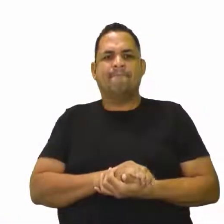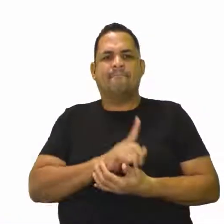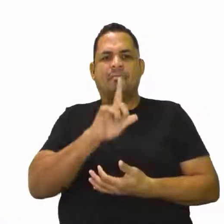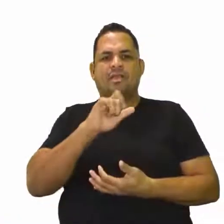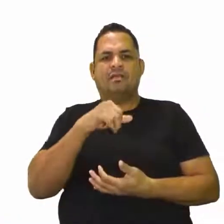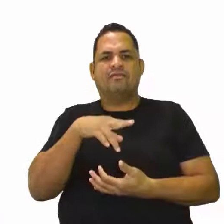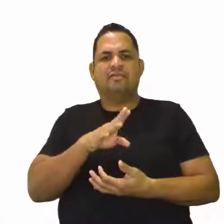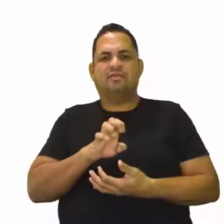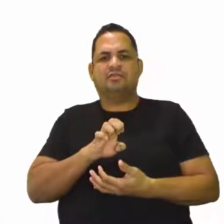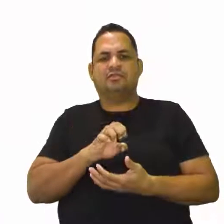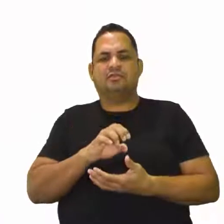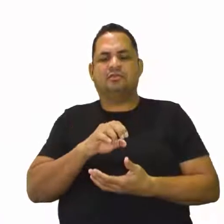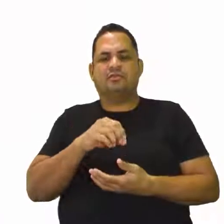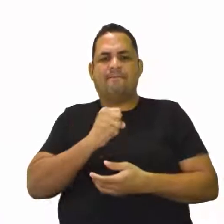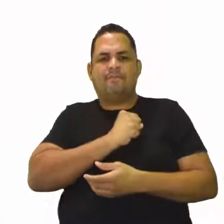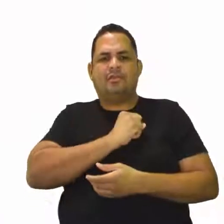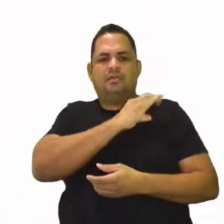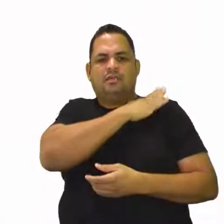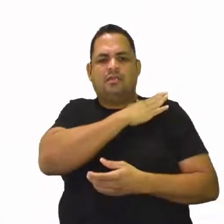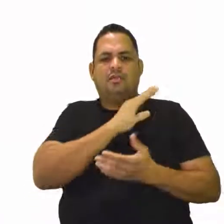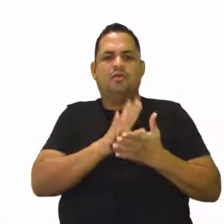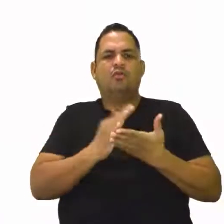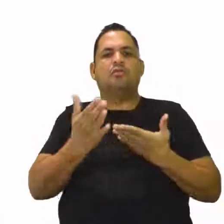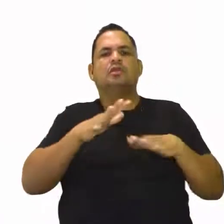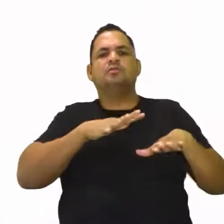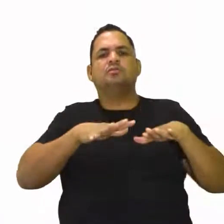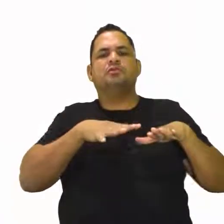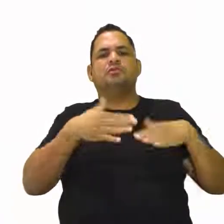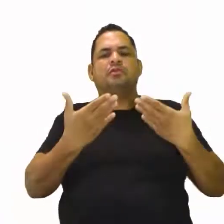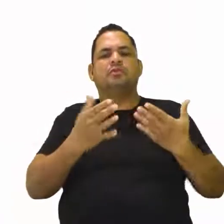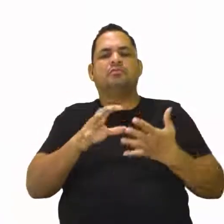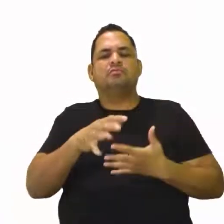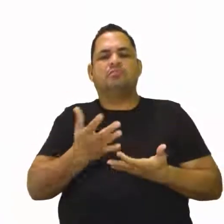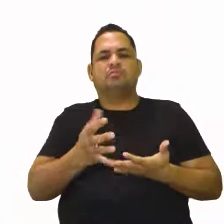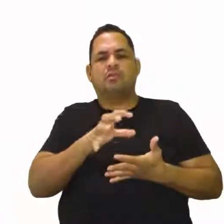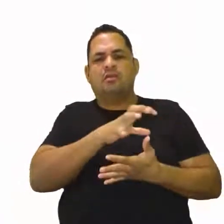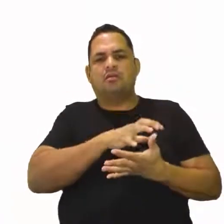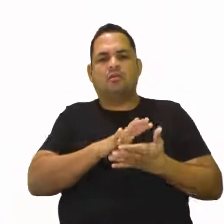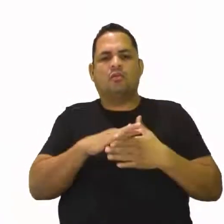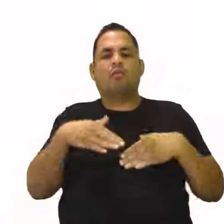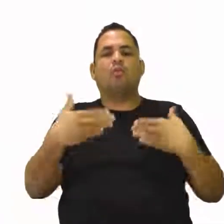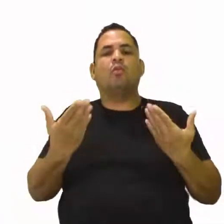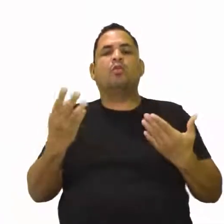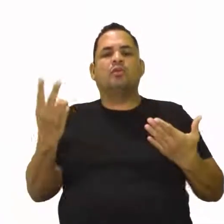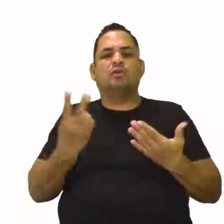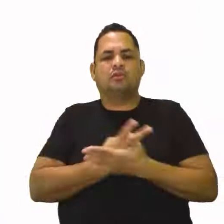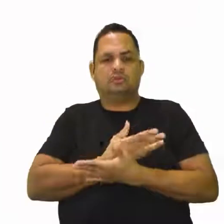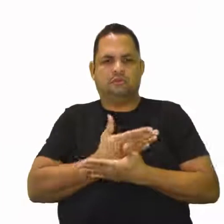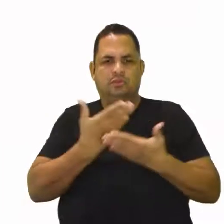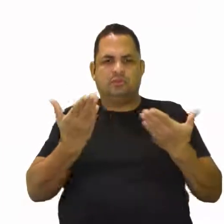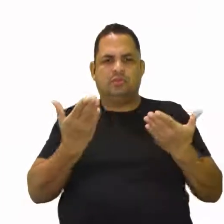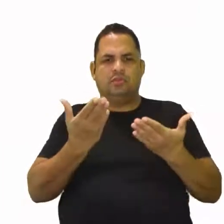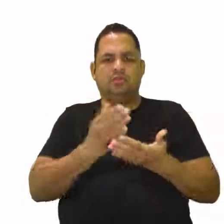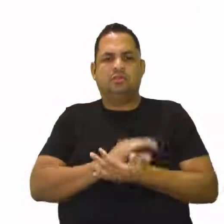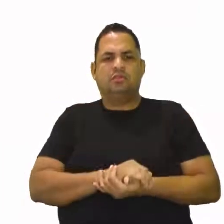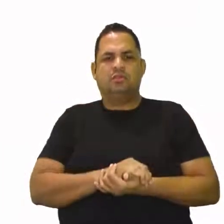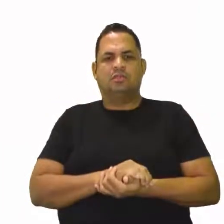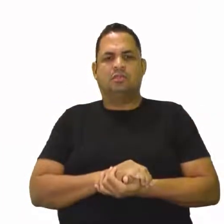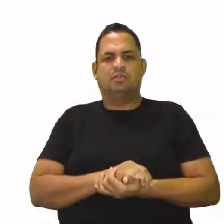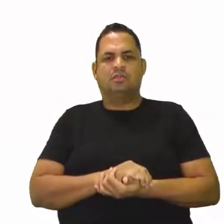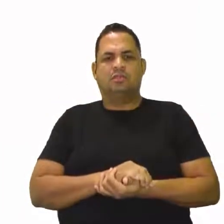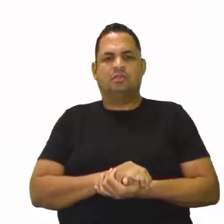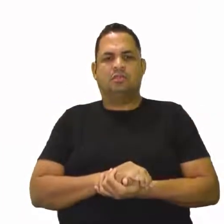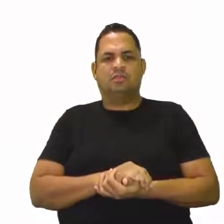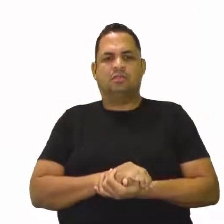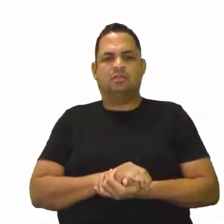Levante militar. Como é que se dá esse processo desse levante militar? Que momento é esse que se dá esse levante